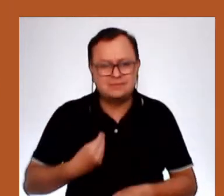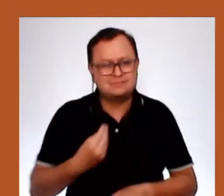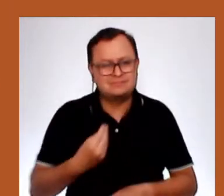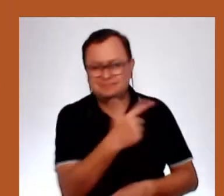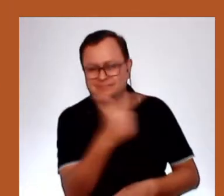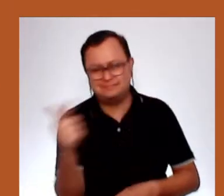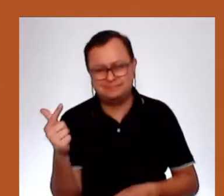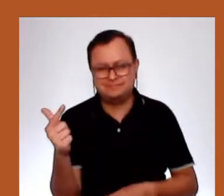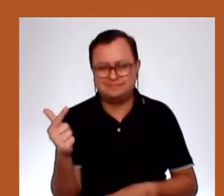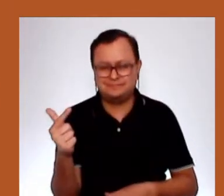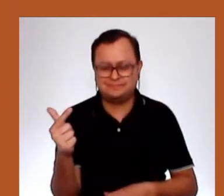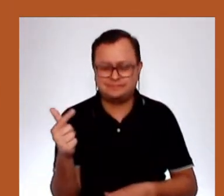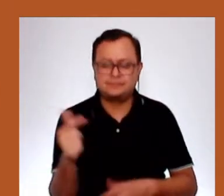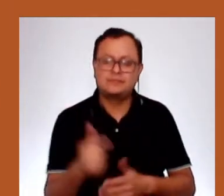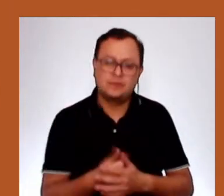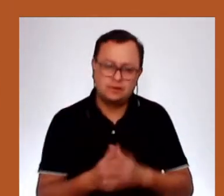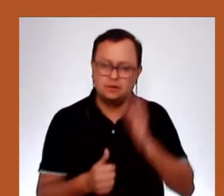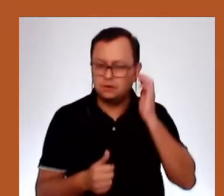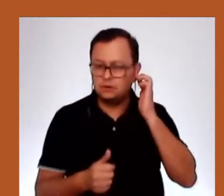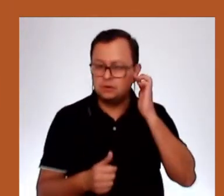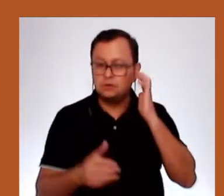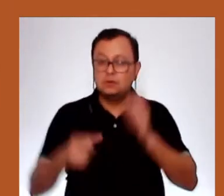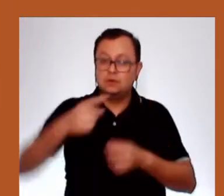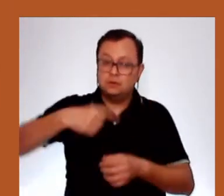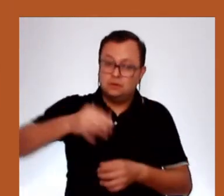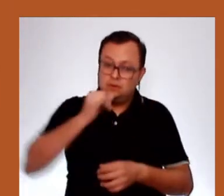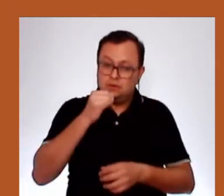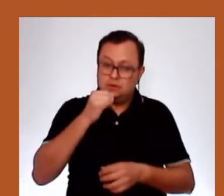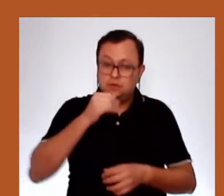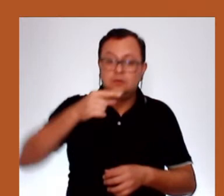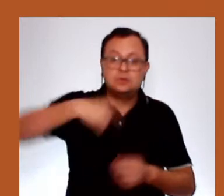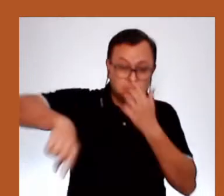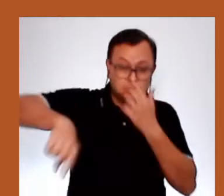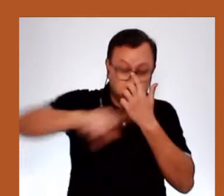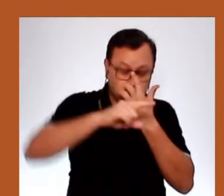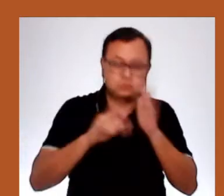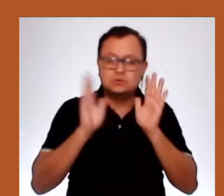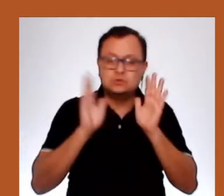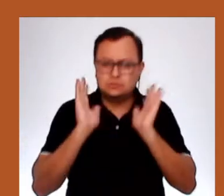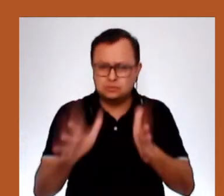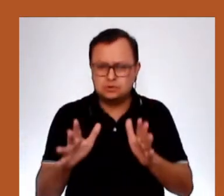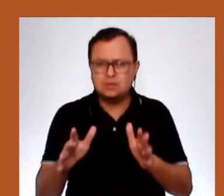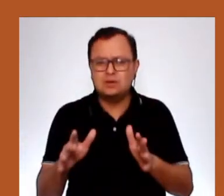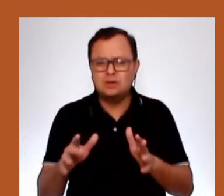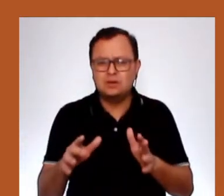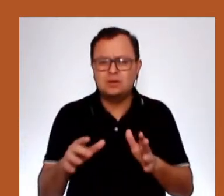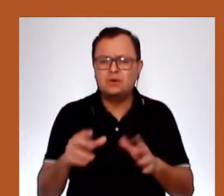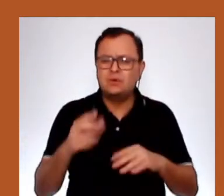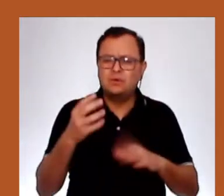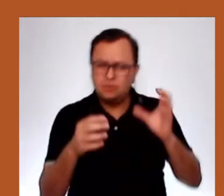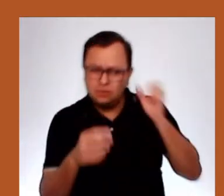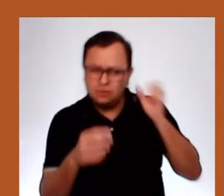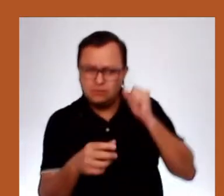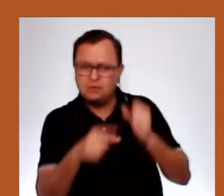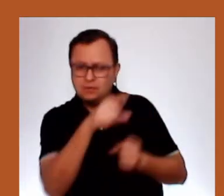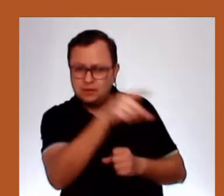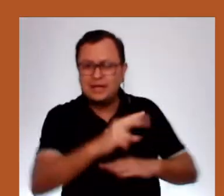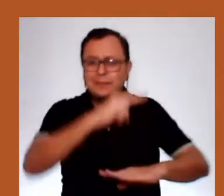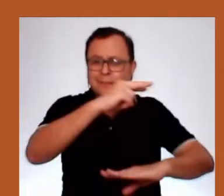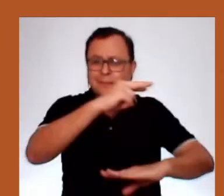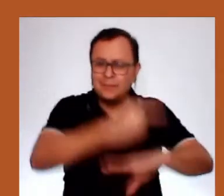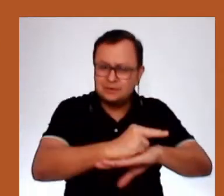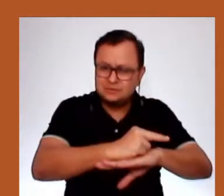histórias de prática clínica, a gente já escutou cada coisa de paciente falar assim, sabe o que acontece?